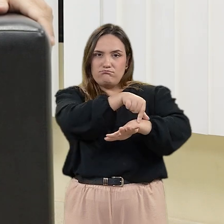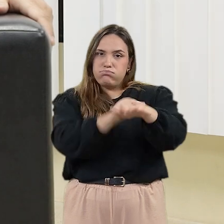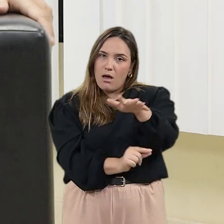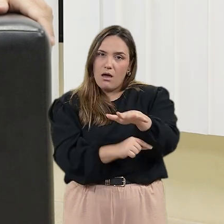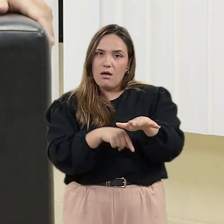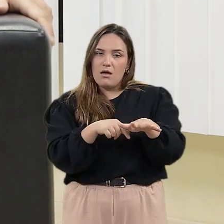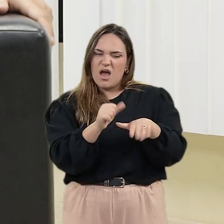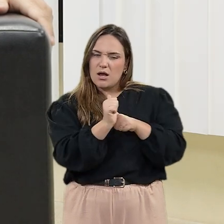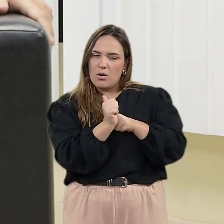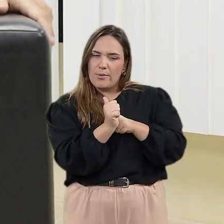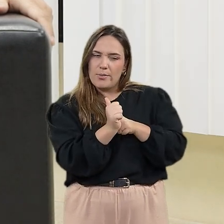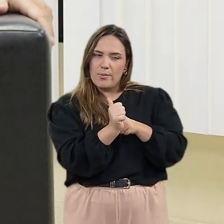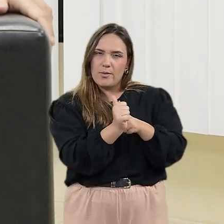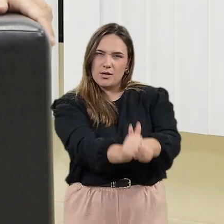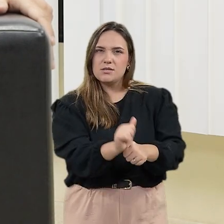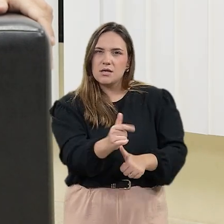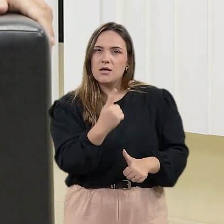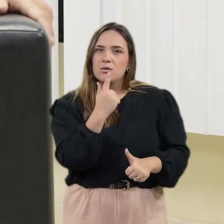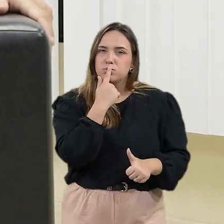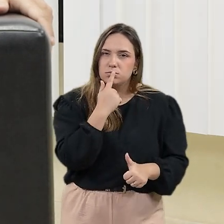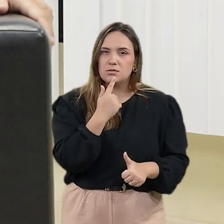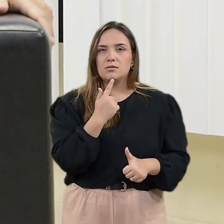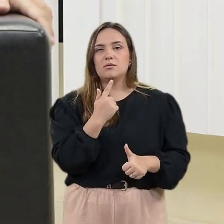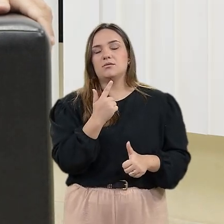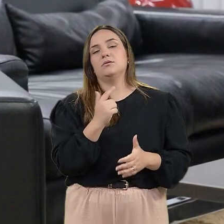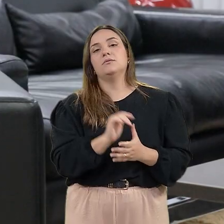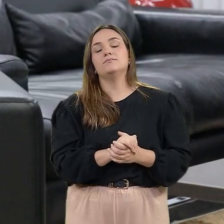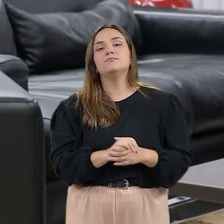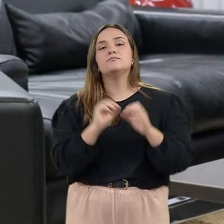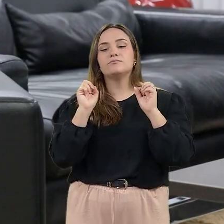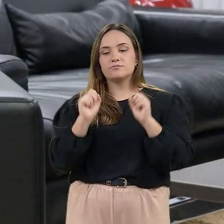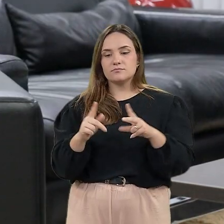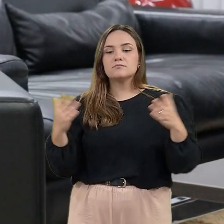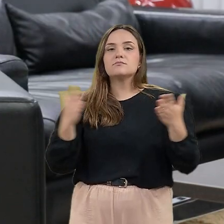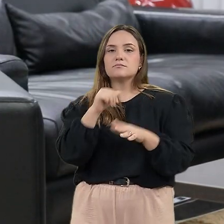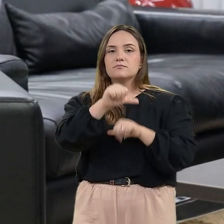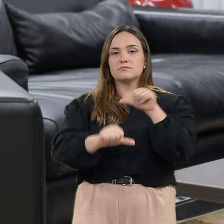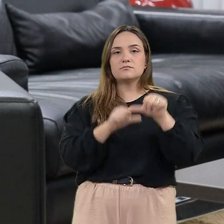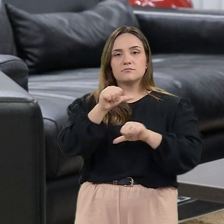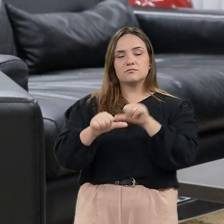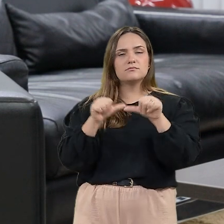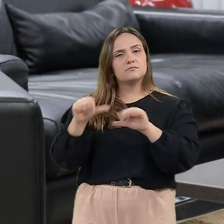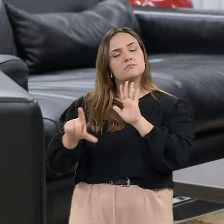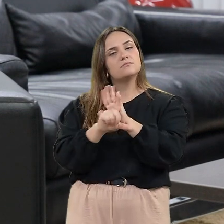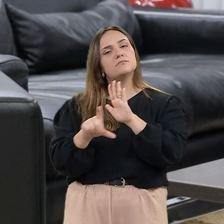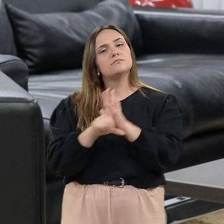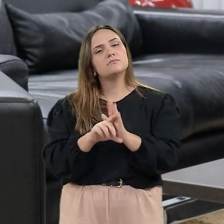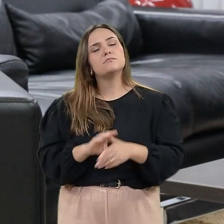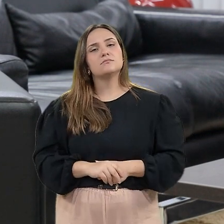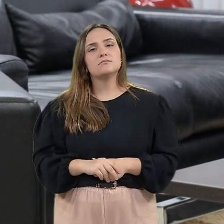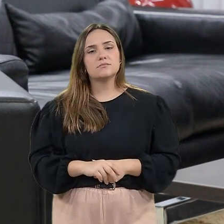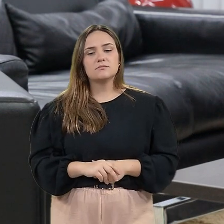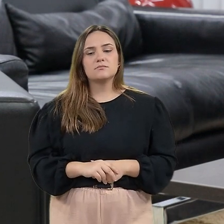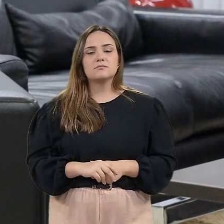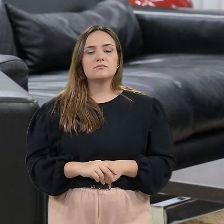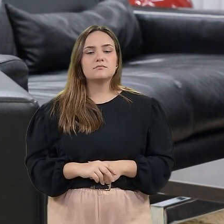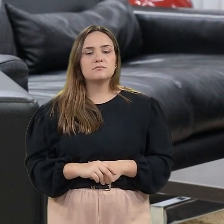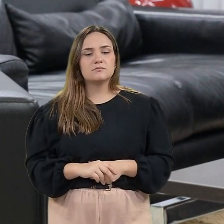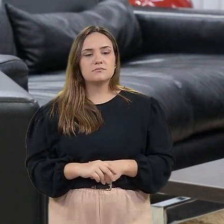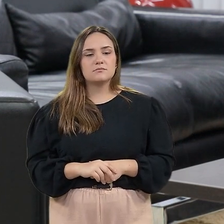pelo Estado nos seus passos. E agora, com as alterações, né? Quando o condenado